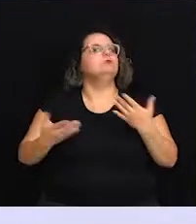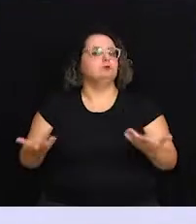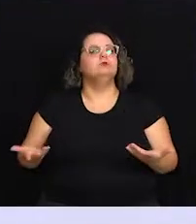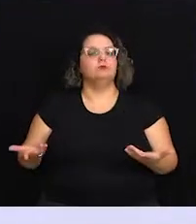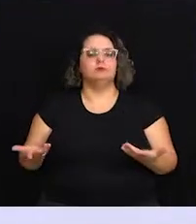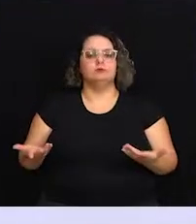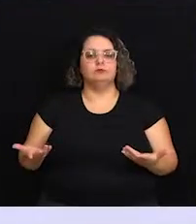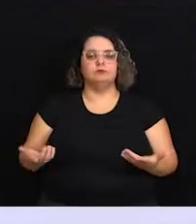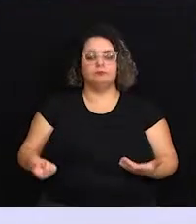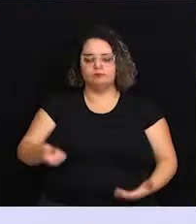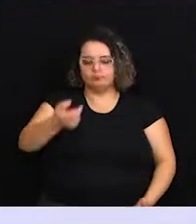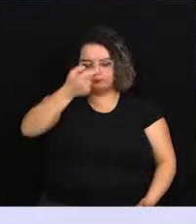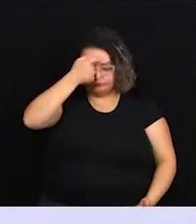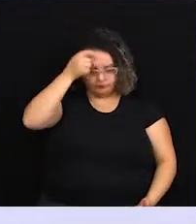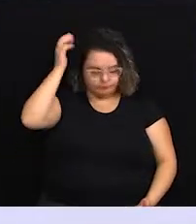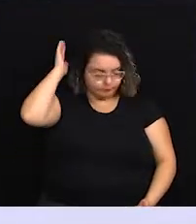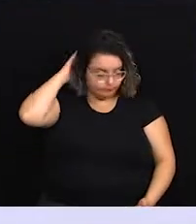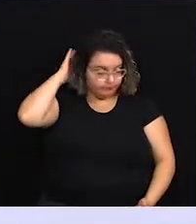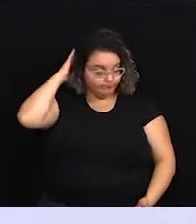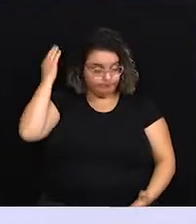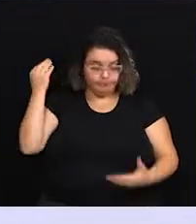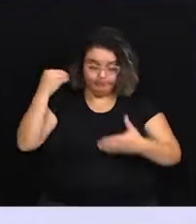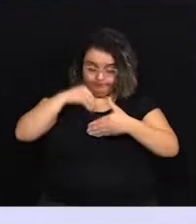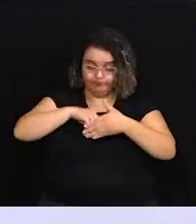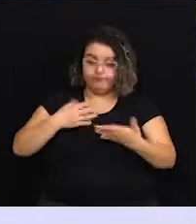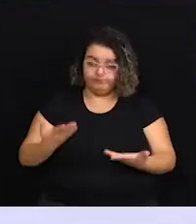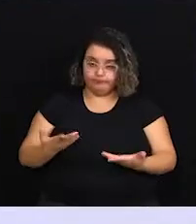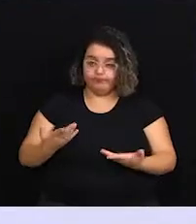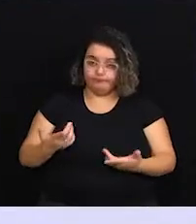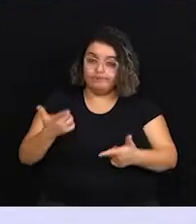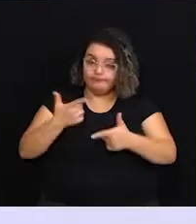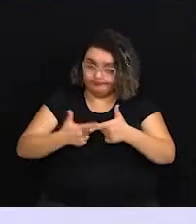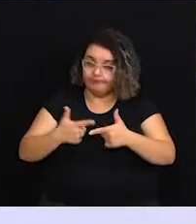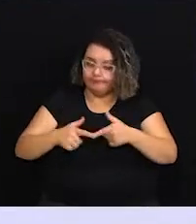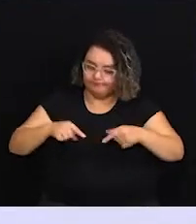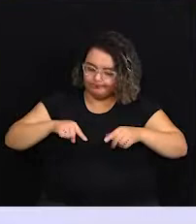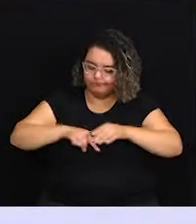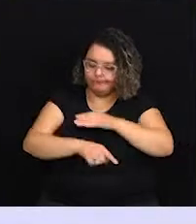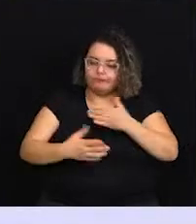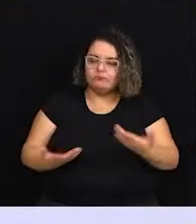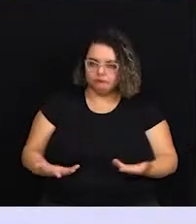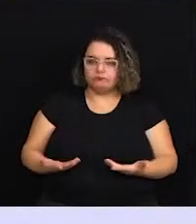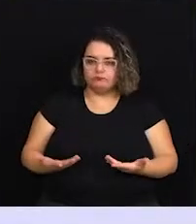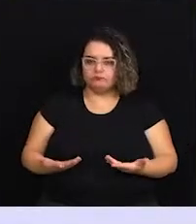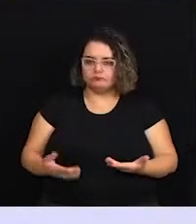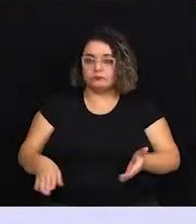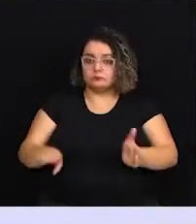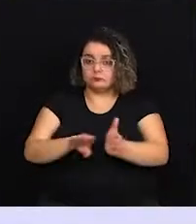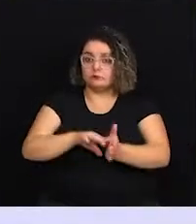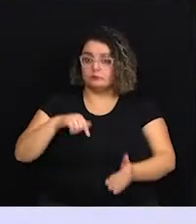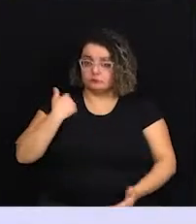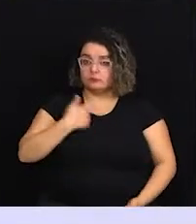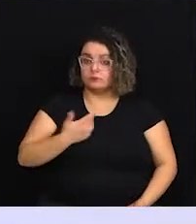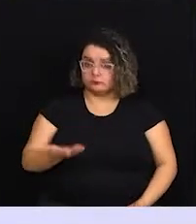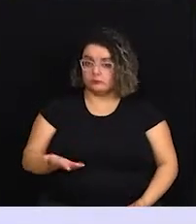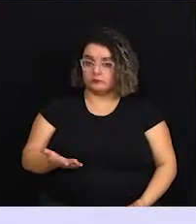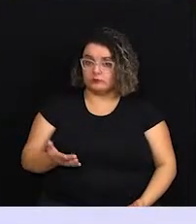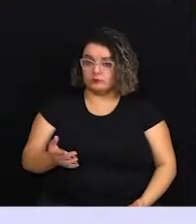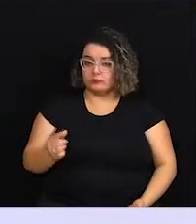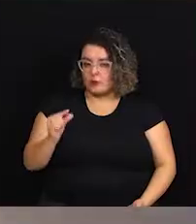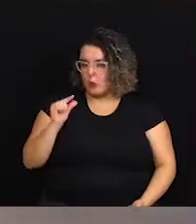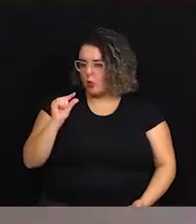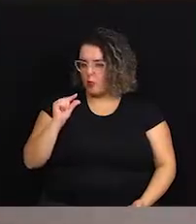questões inconscientes e ocultas que são a raiz dessa questão que está chegando para a gente, que é só a pontinha do